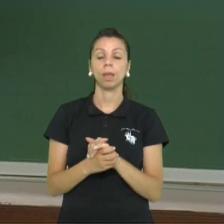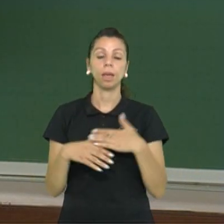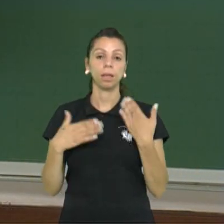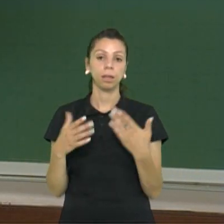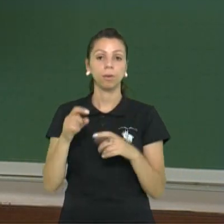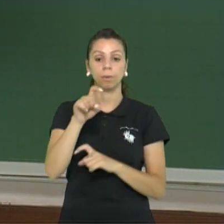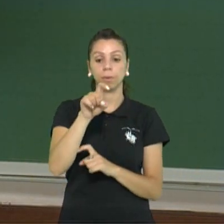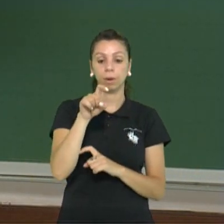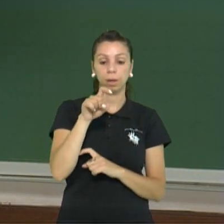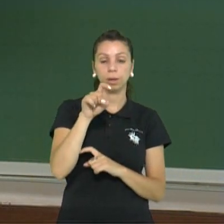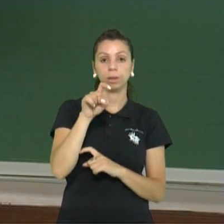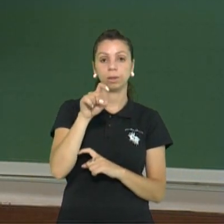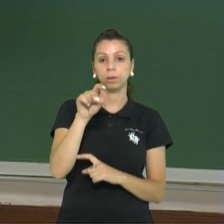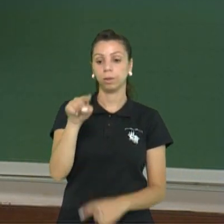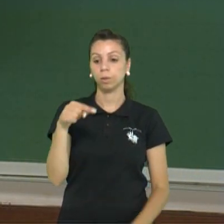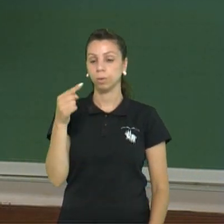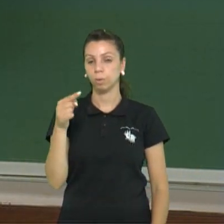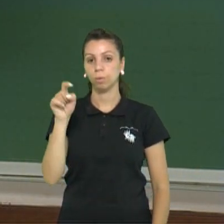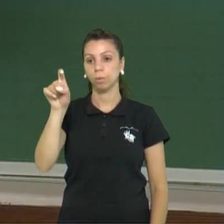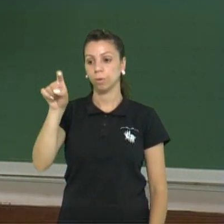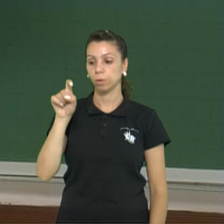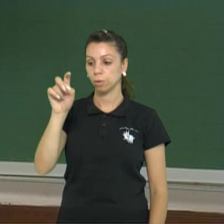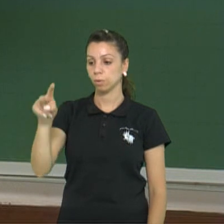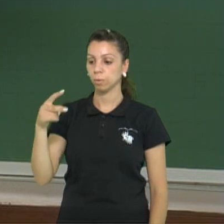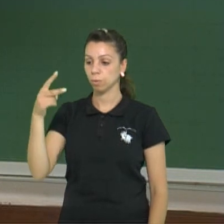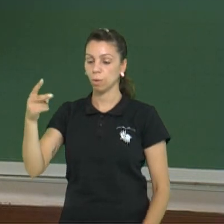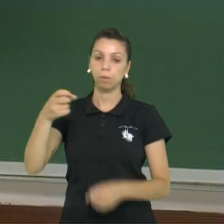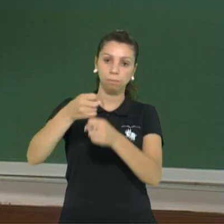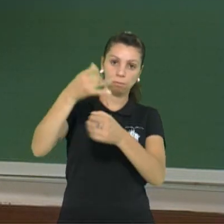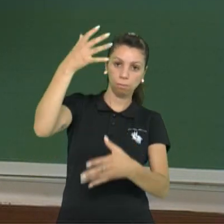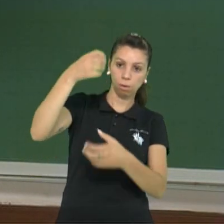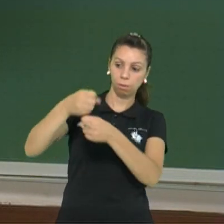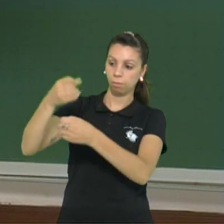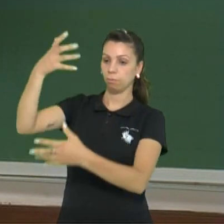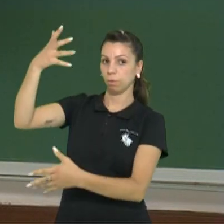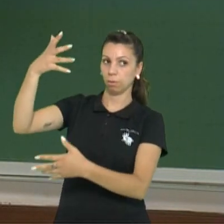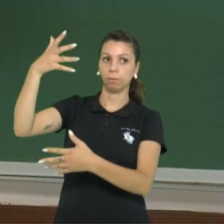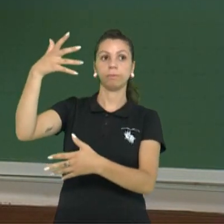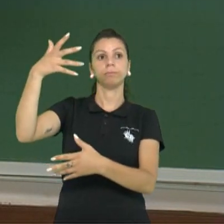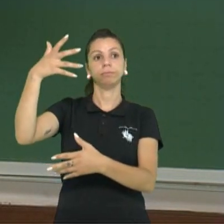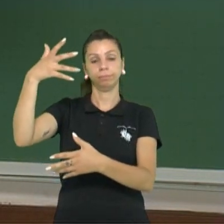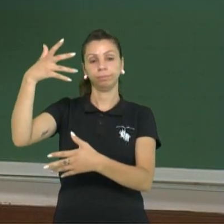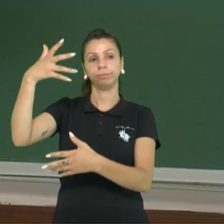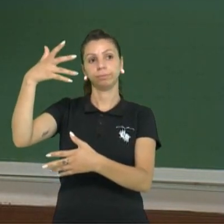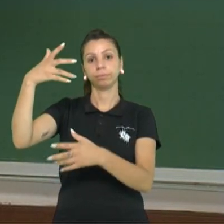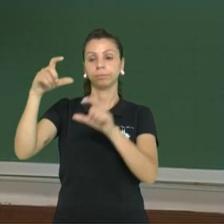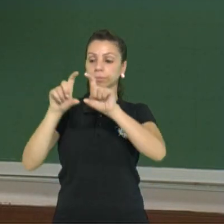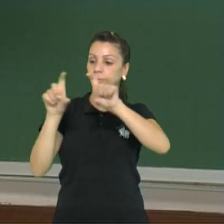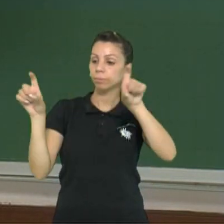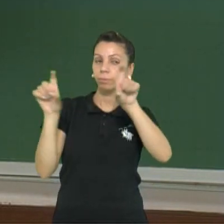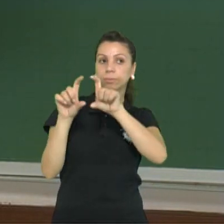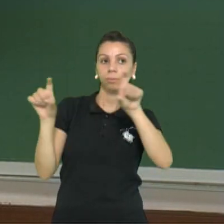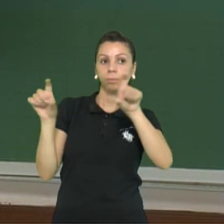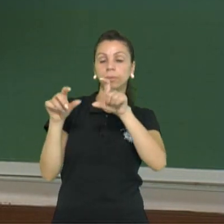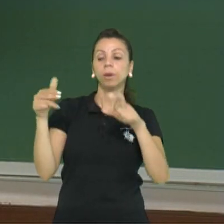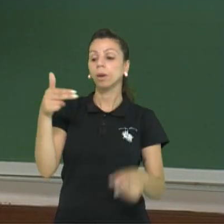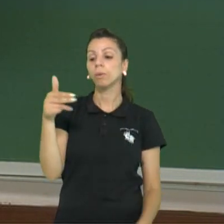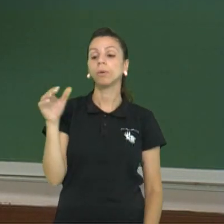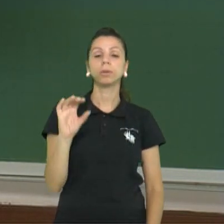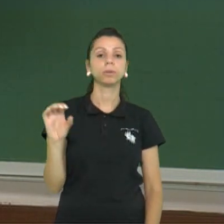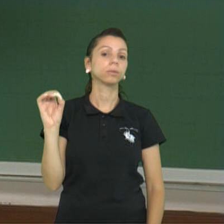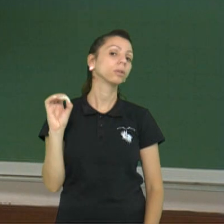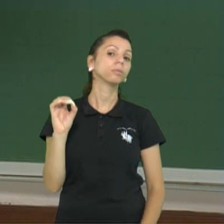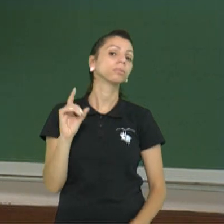fatora, para determinar essas raízes, você fatora essa equação e iguala a zero. O que